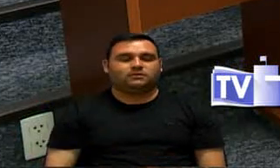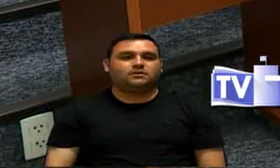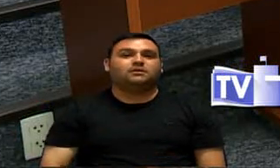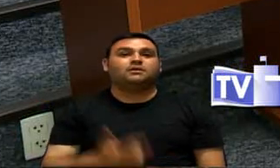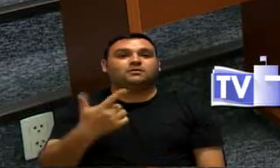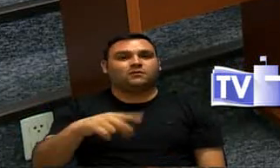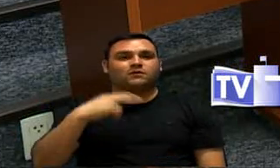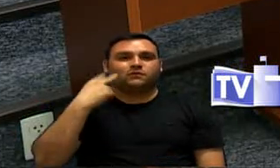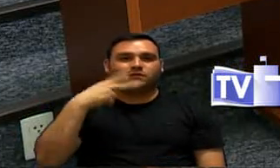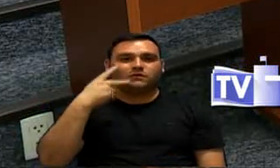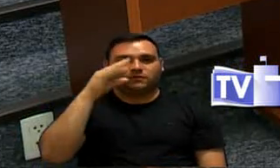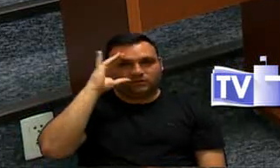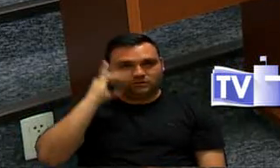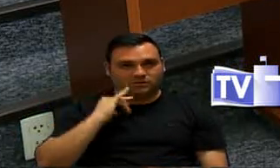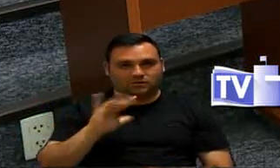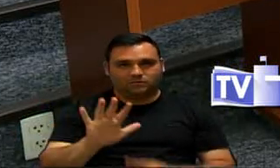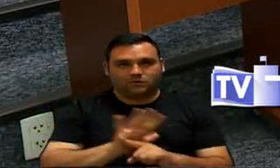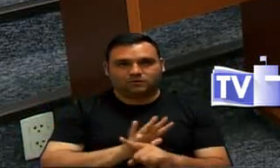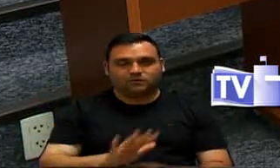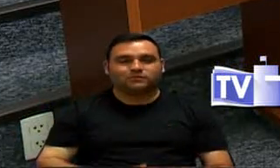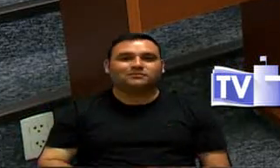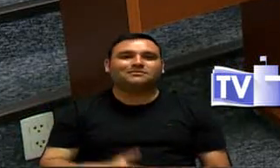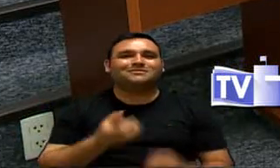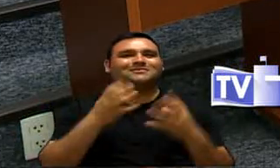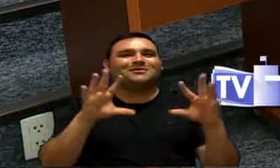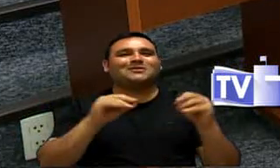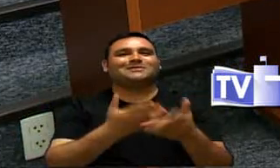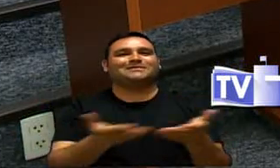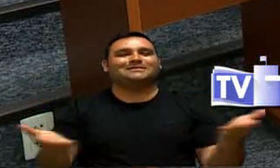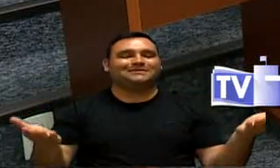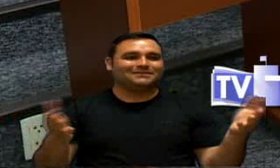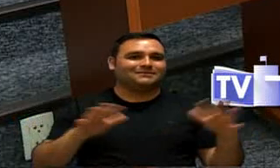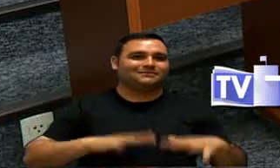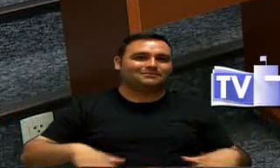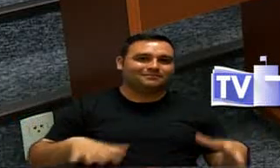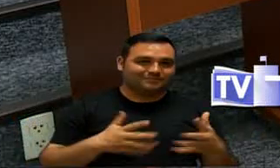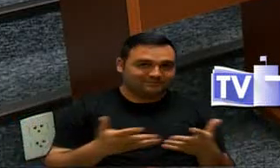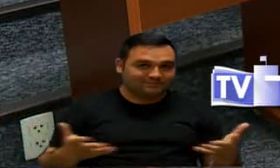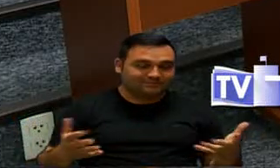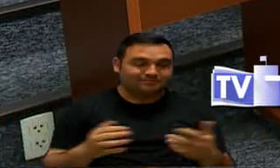Pois a vereadora Yara tem uma pergunta. Boa noite a todas e todos.